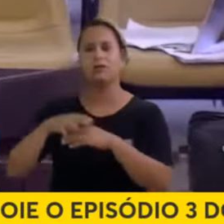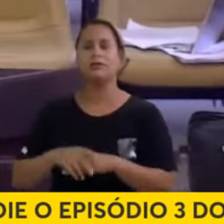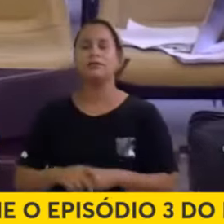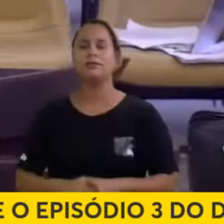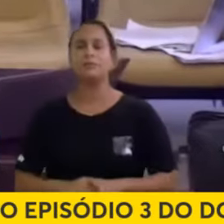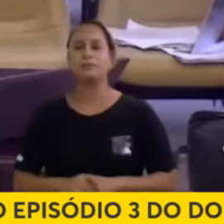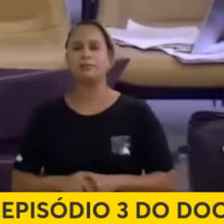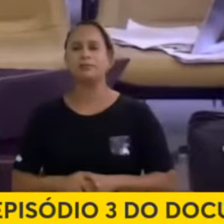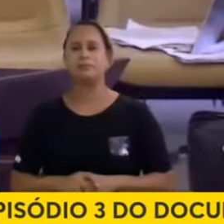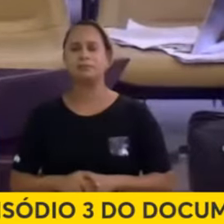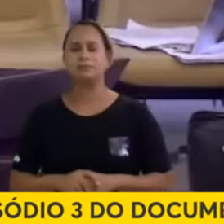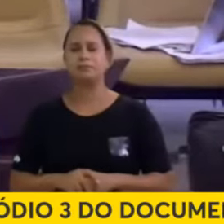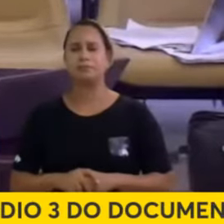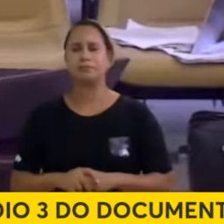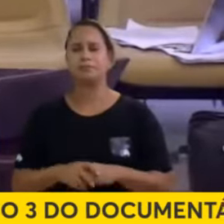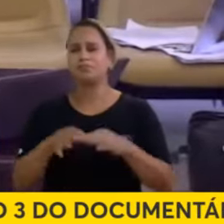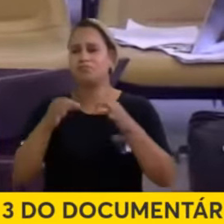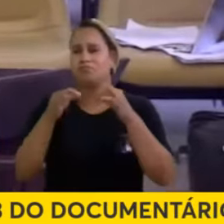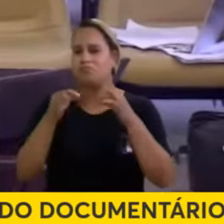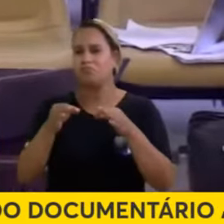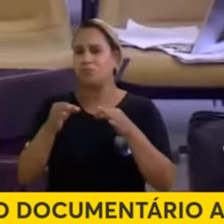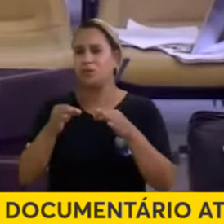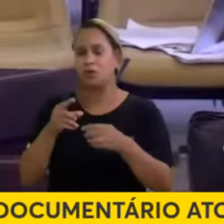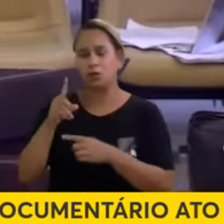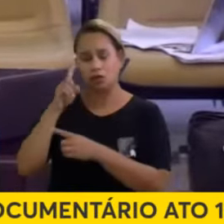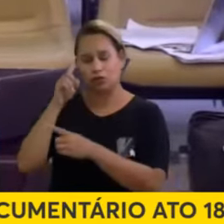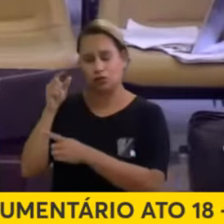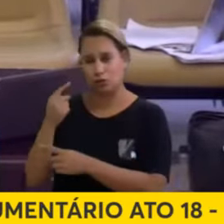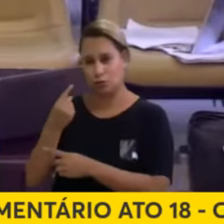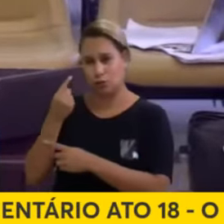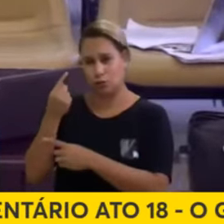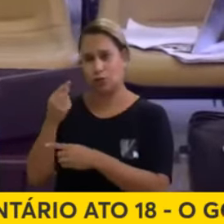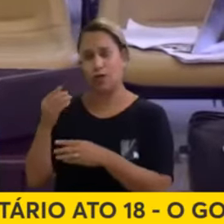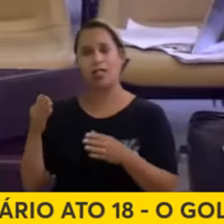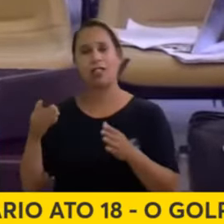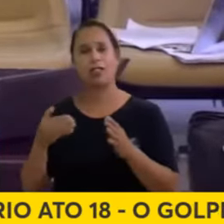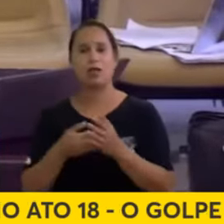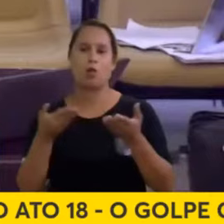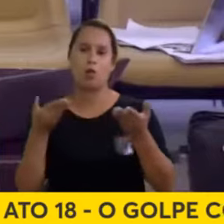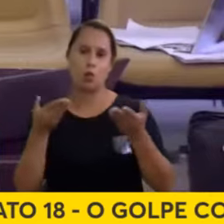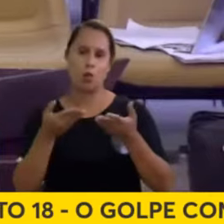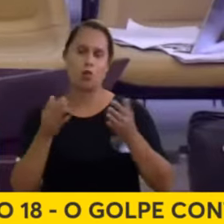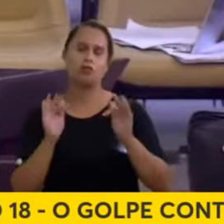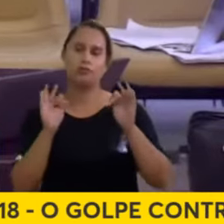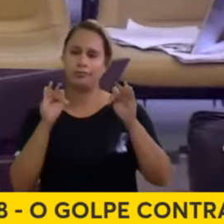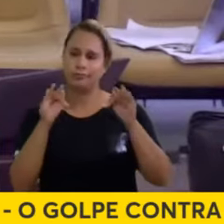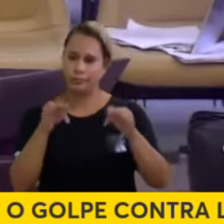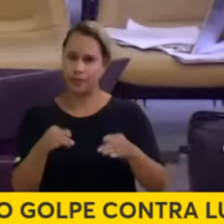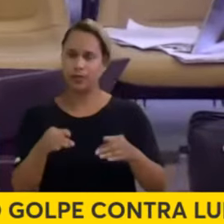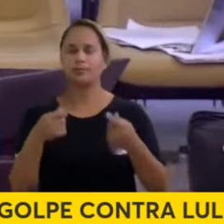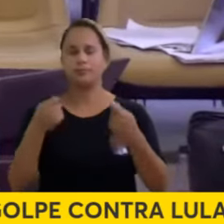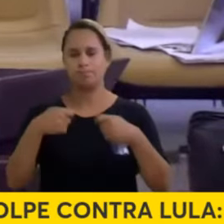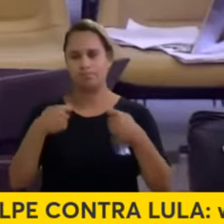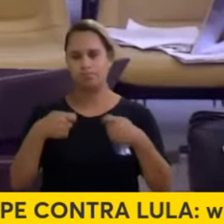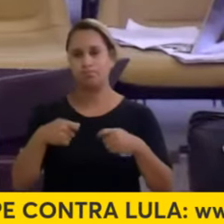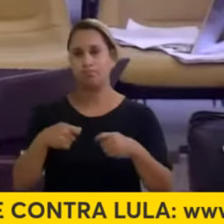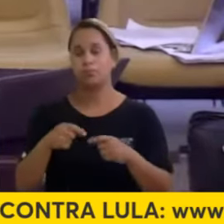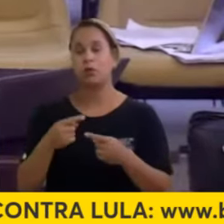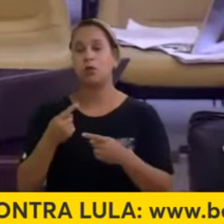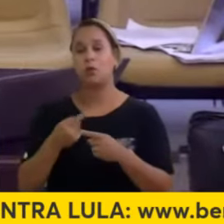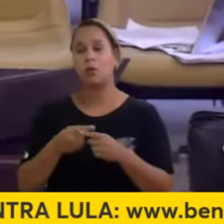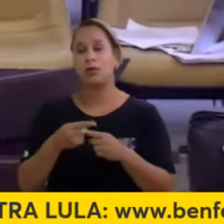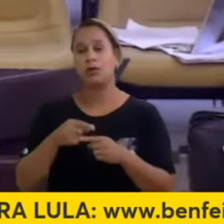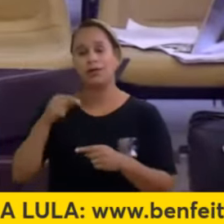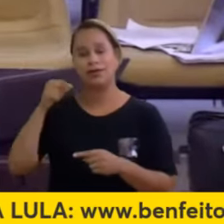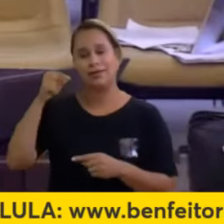ação até hoje que deve ser um dos dias finais isso porque aqui da Tribuna